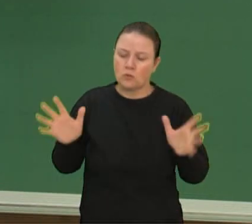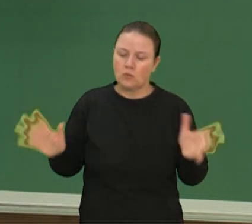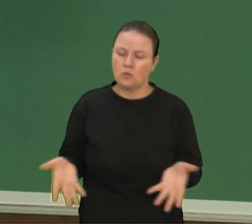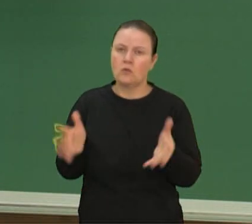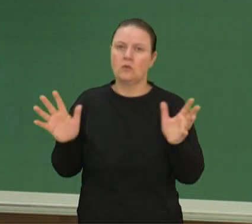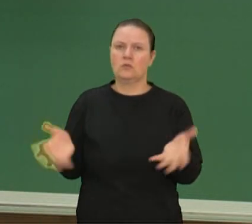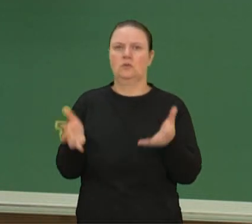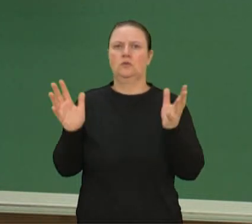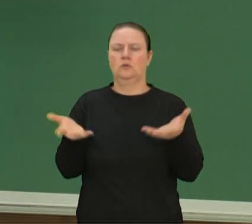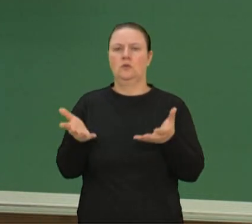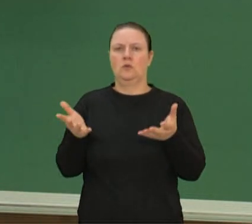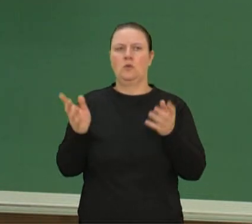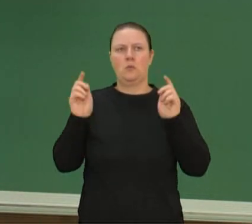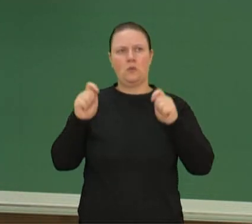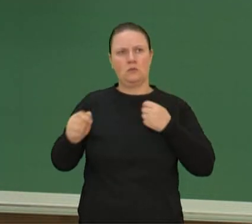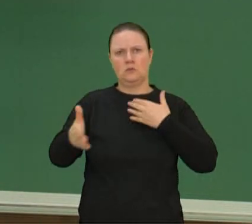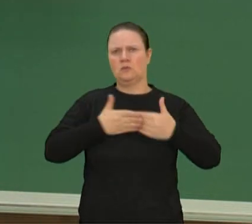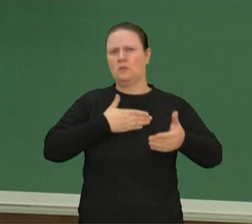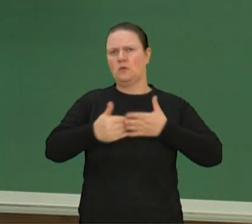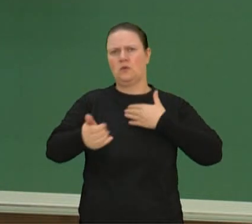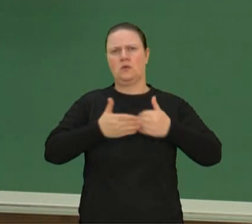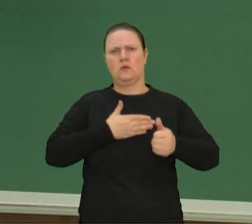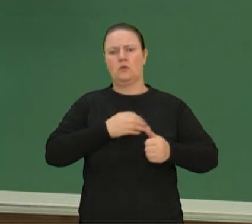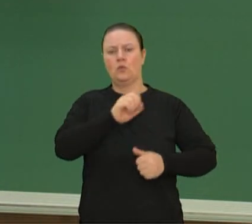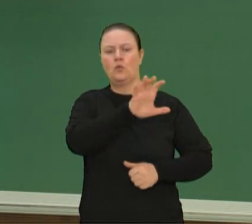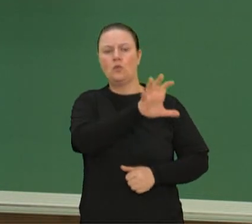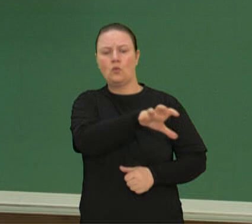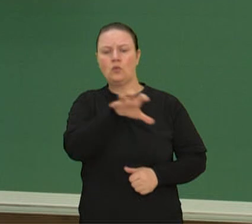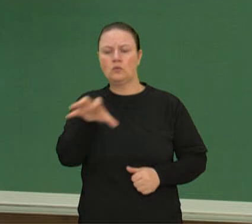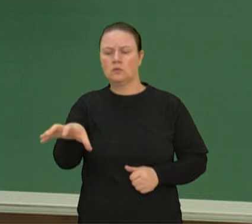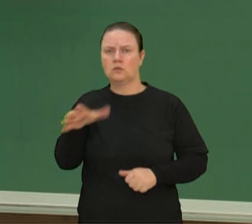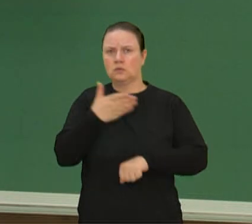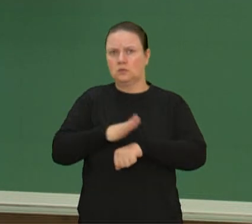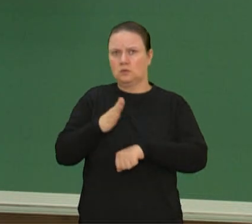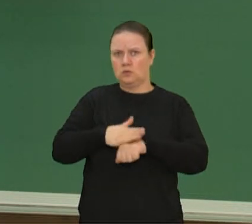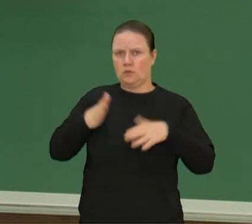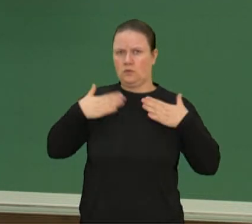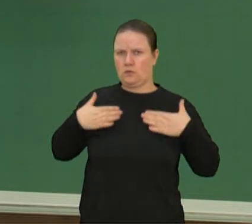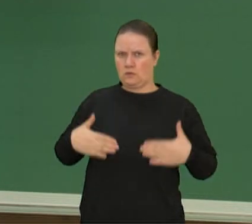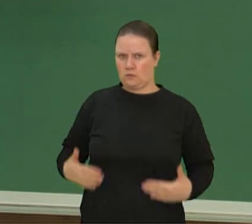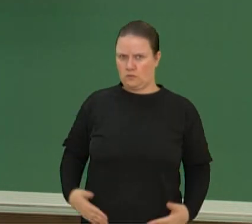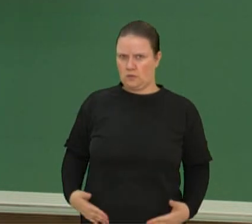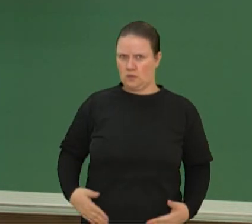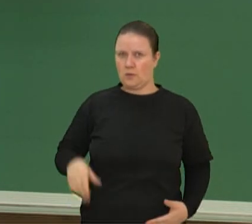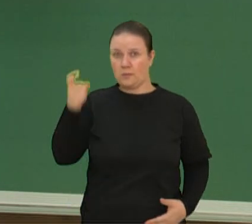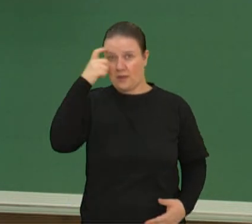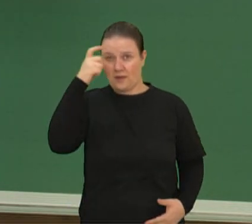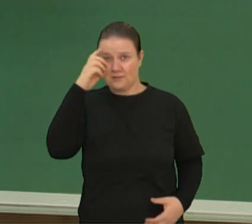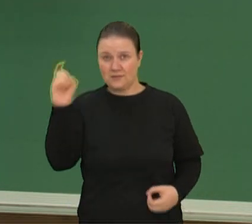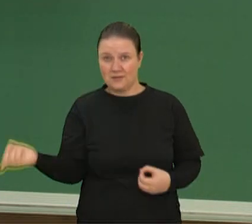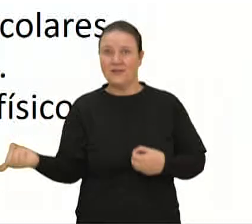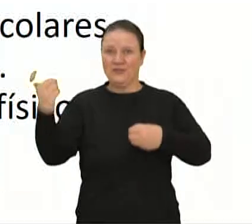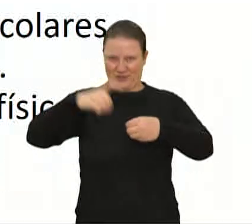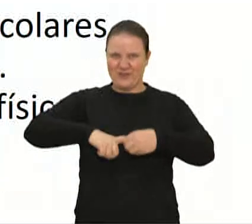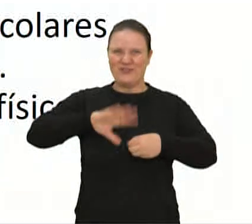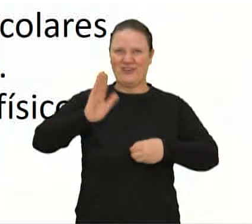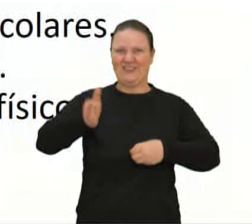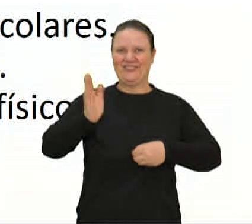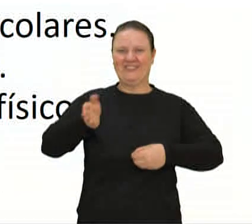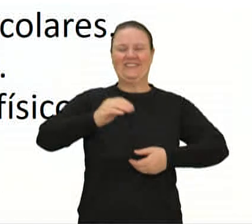letra D, são válidas em qualquer contexto de treino físico. Pensem, respondam que logo retornamos.